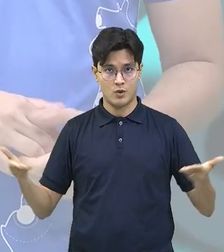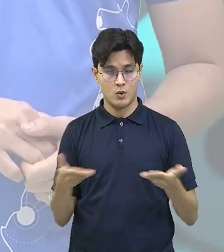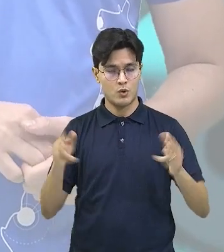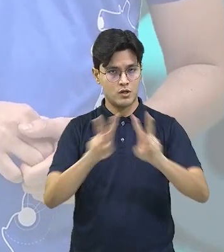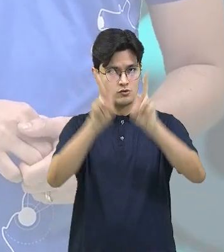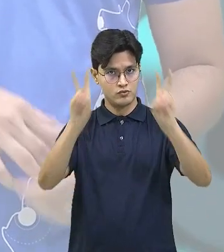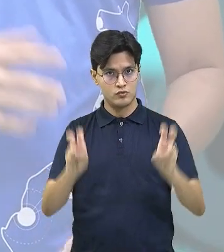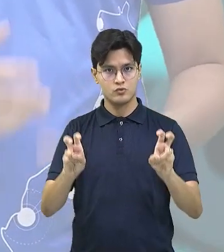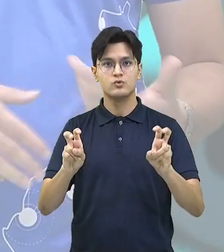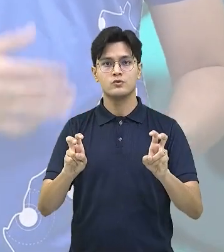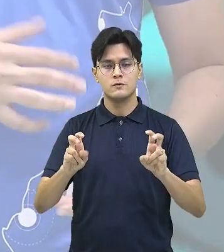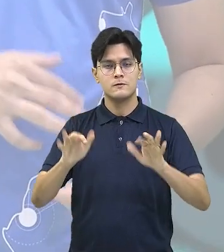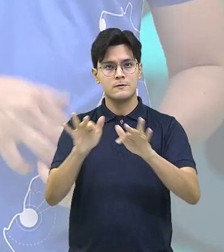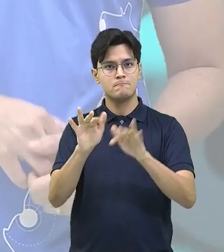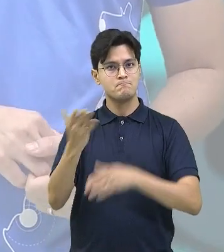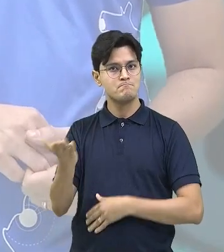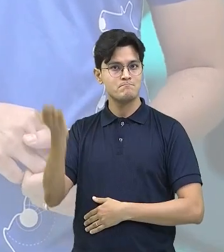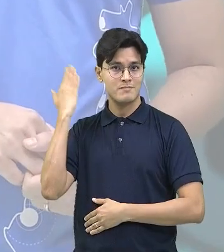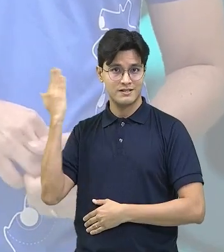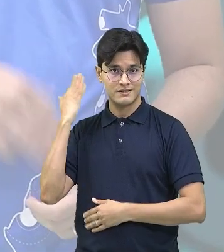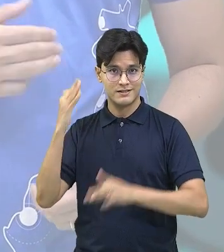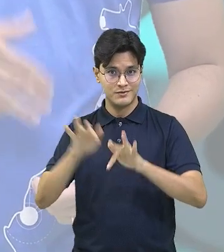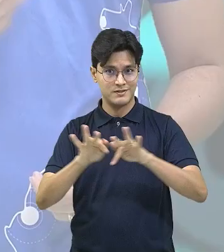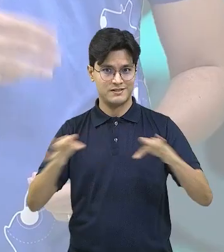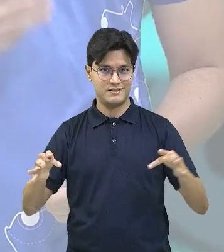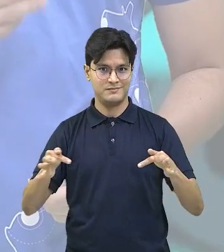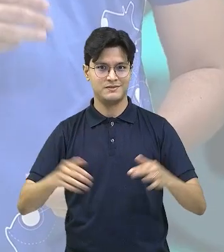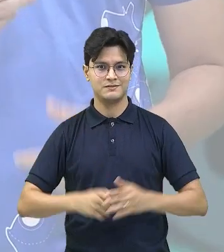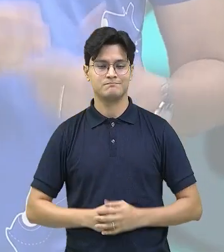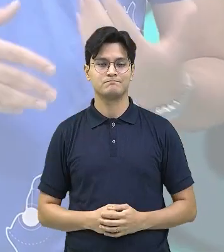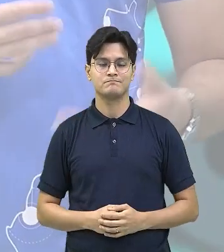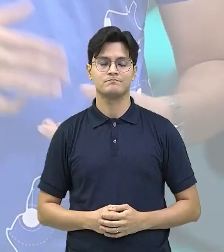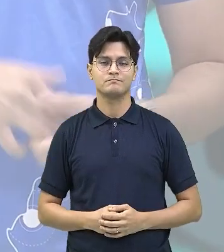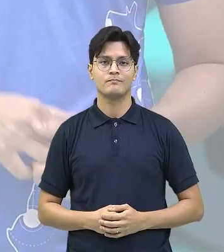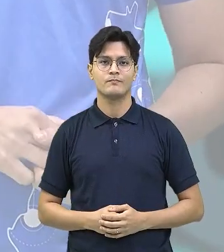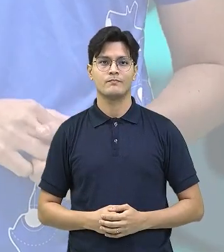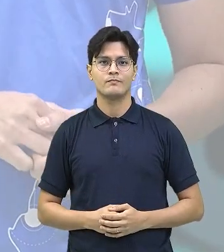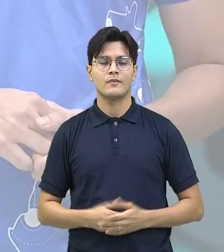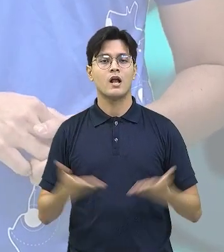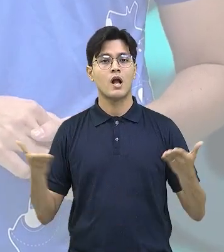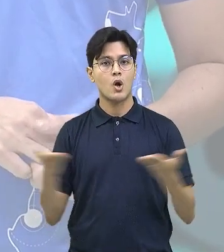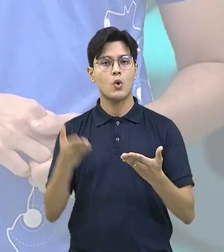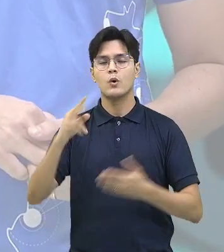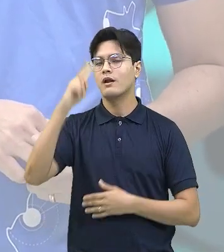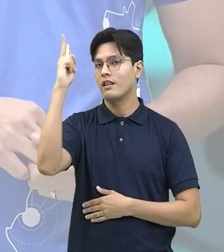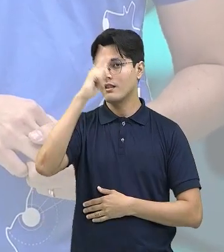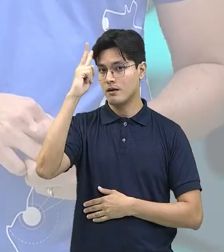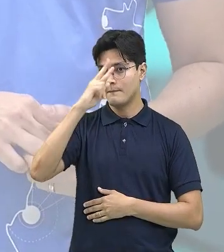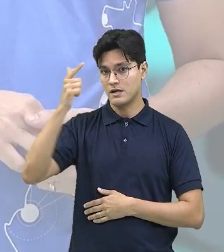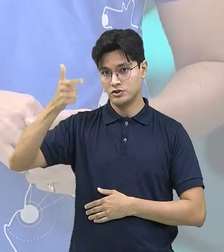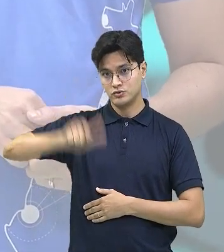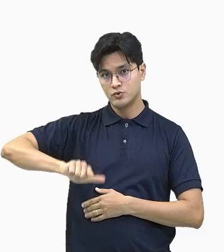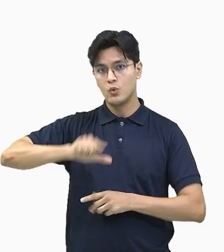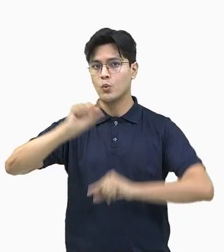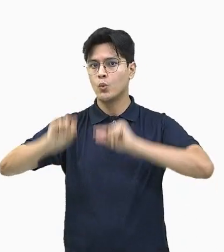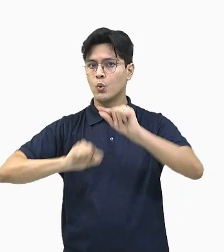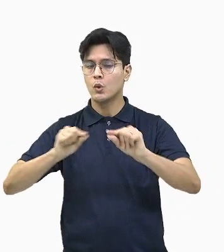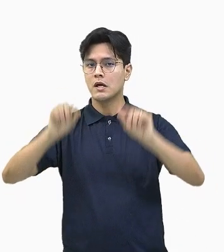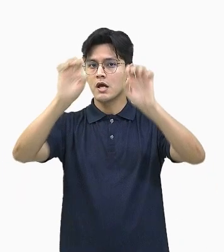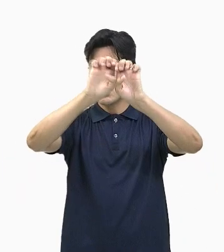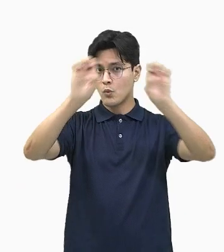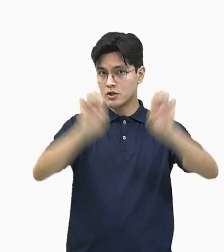past aqui, né? A gente está falando de tempo passado. Então, vamos relembrar a estrutura básica da